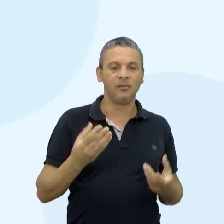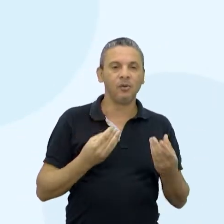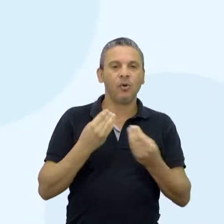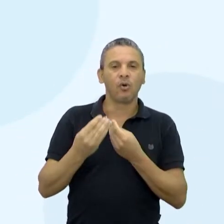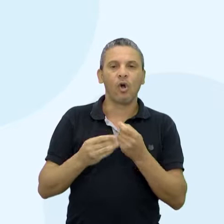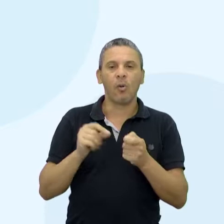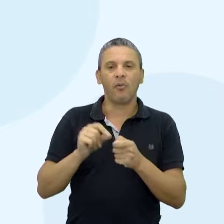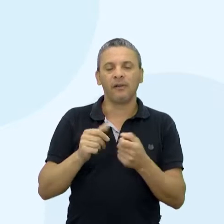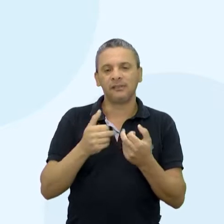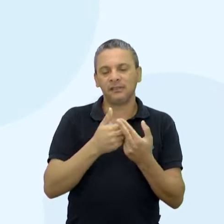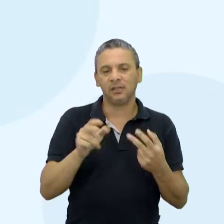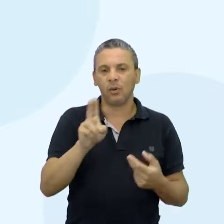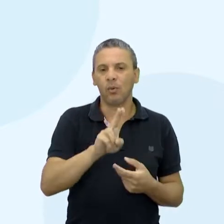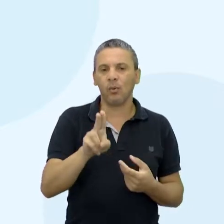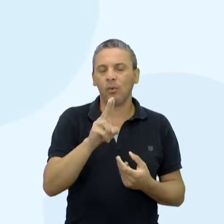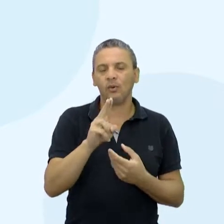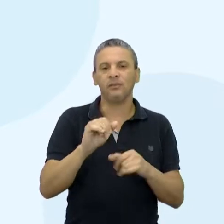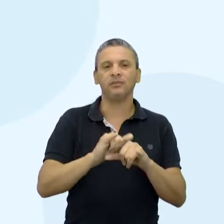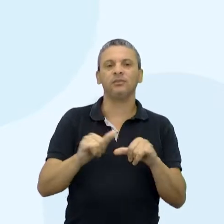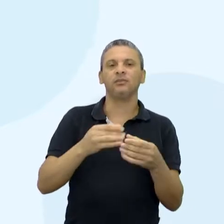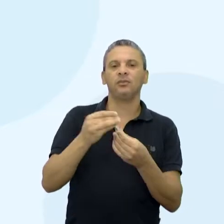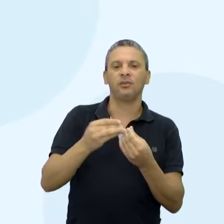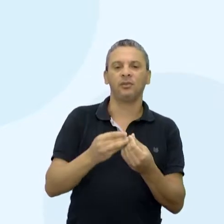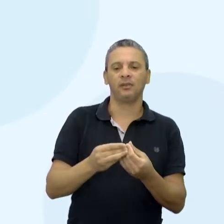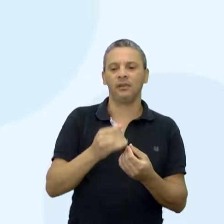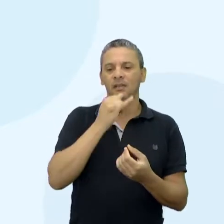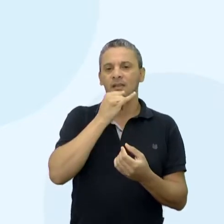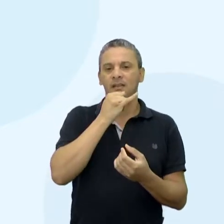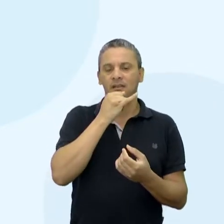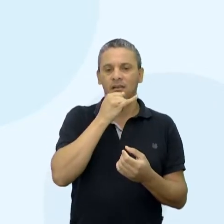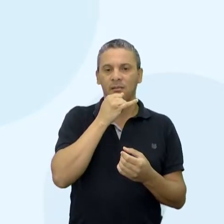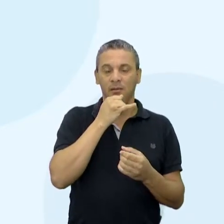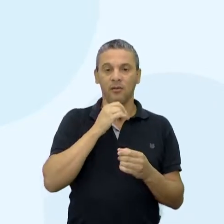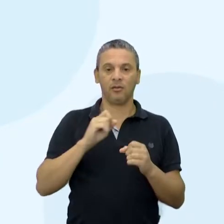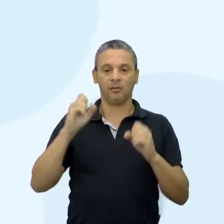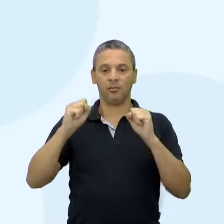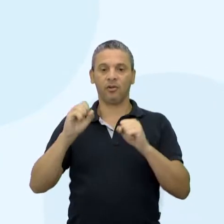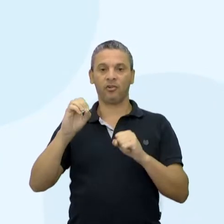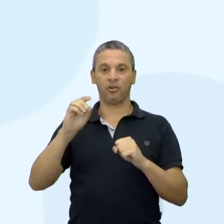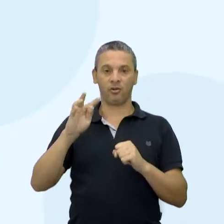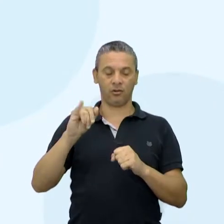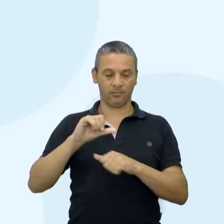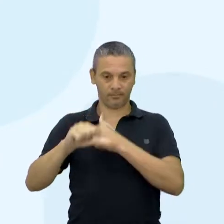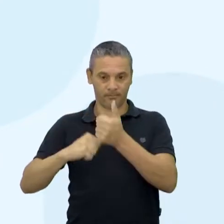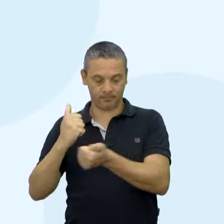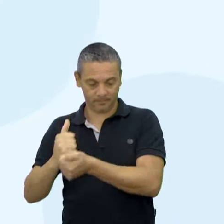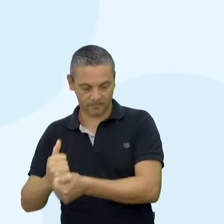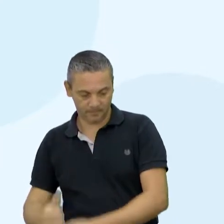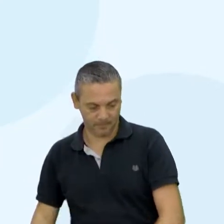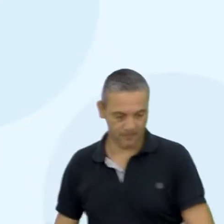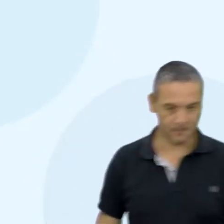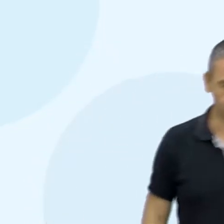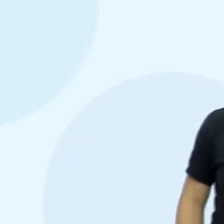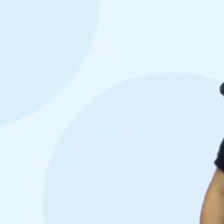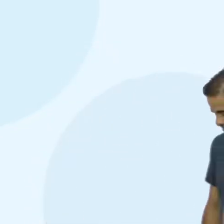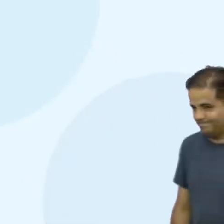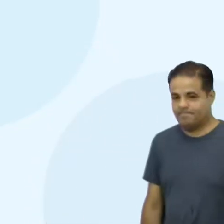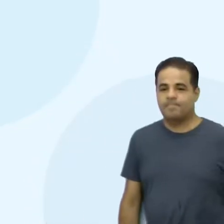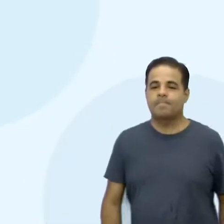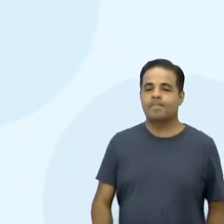fazer, utilizar essa imagem, né? Eu utilizaria ali para uma ótica, né, Prof. Fernanda? Aí pensando que também na